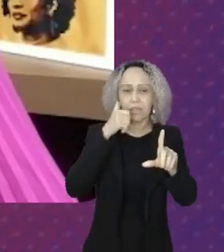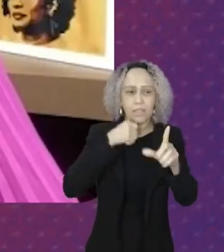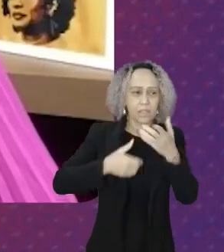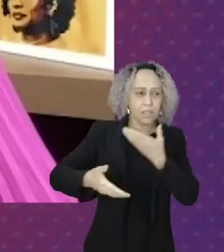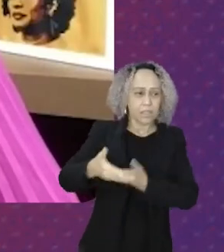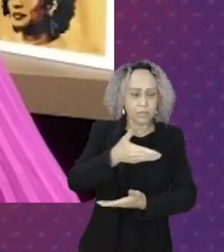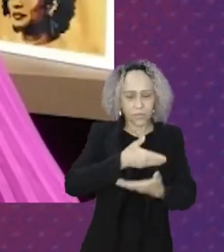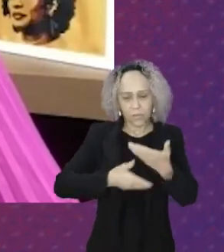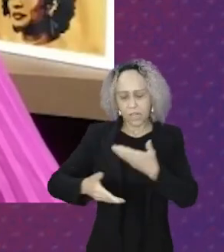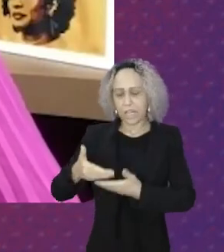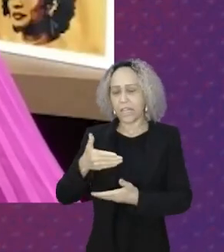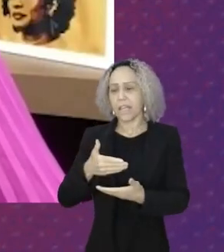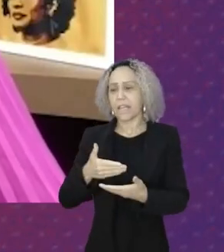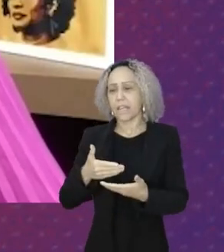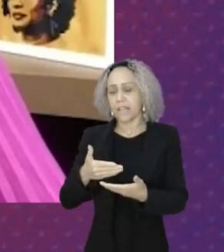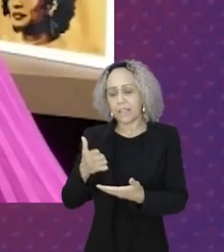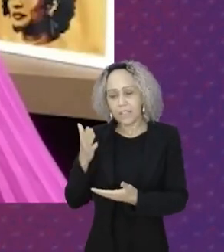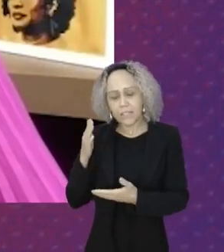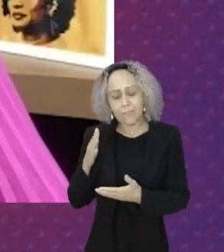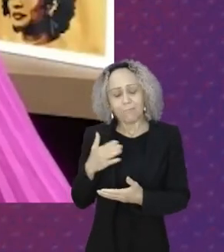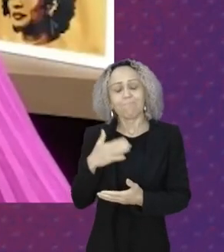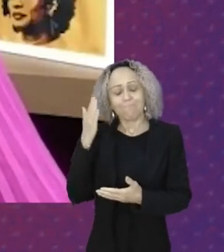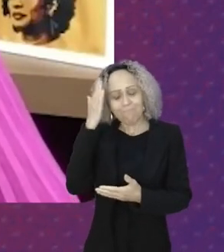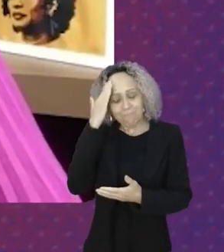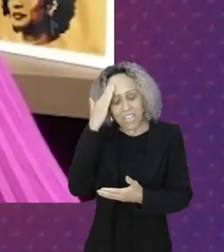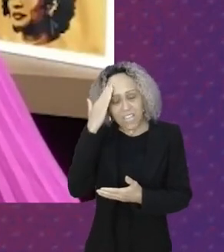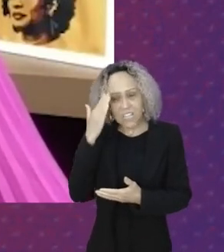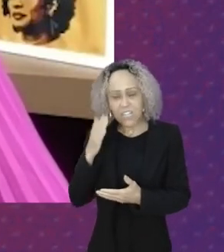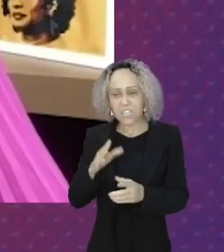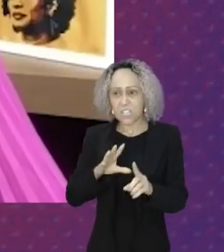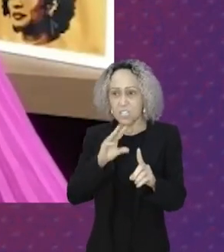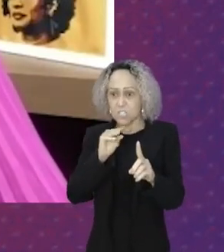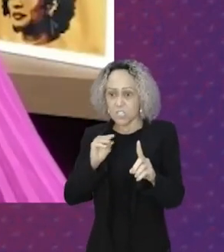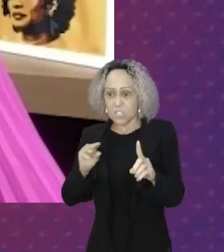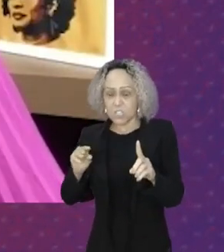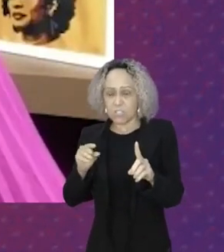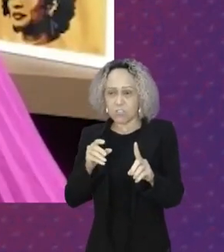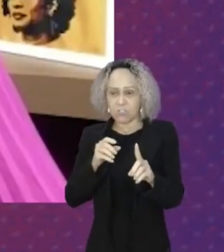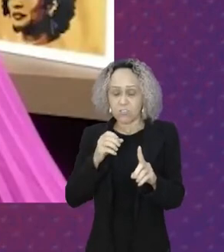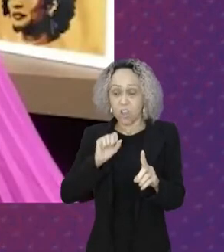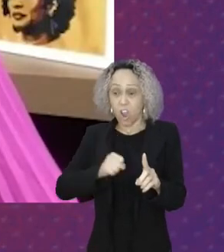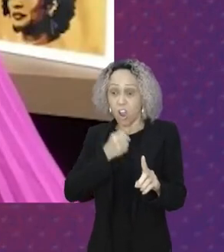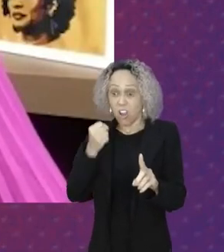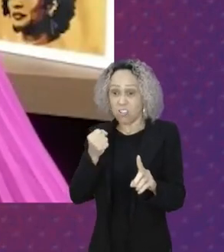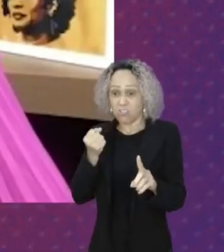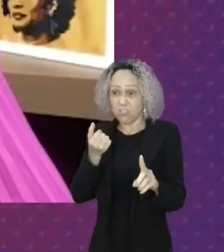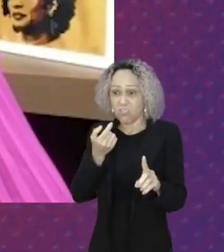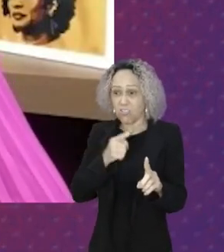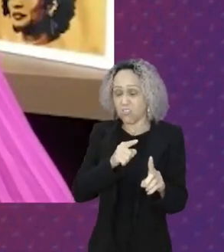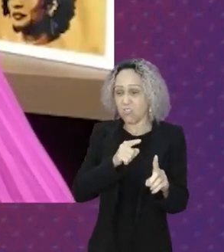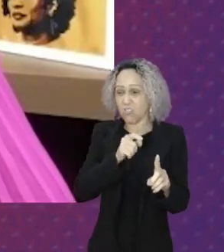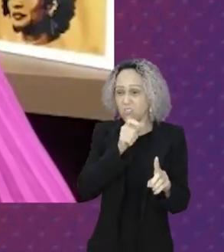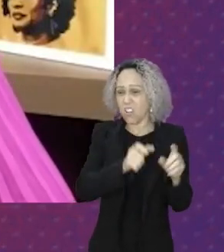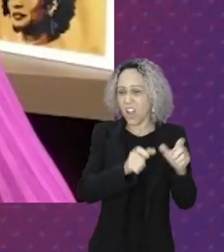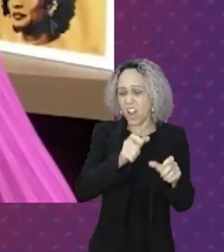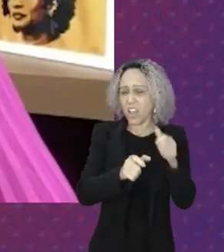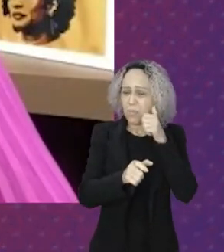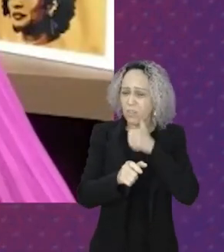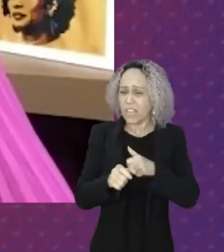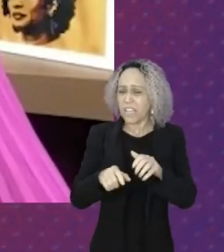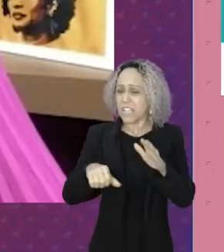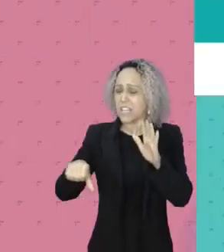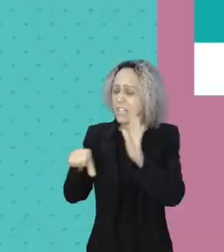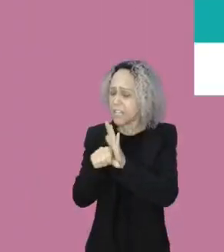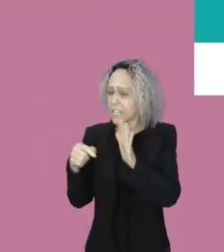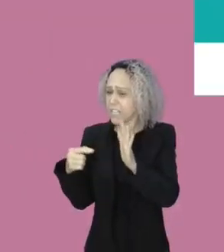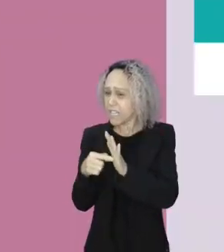esse entendimento que misoginia é crime, que ódio às mulheres é crime, que nós não vamos tolerar violência política de gênero em